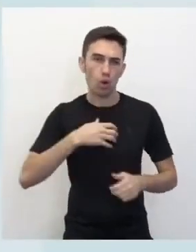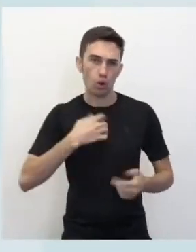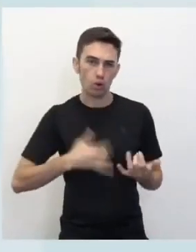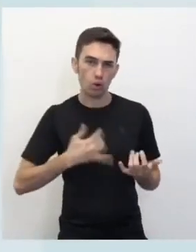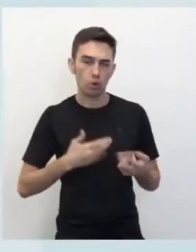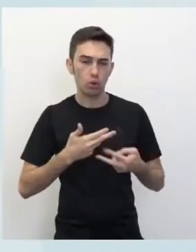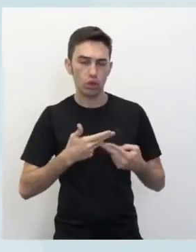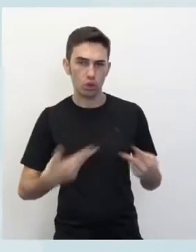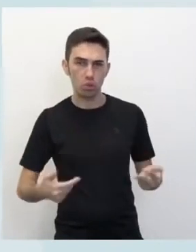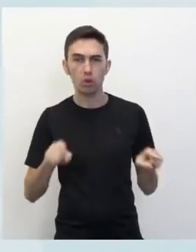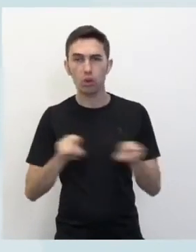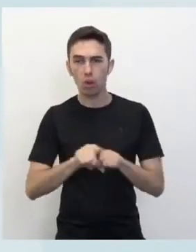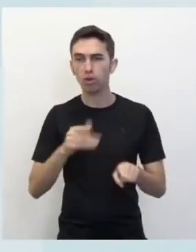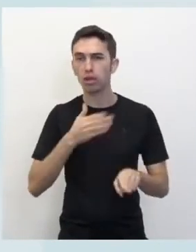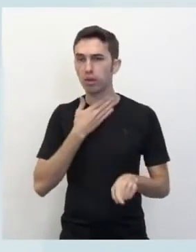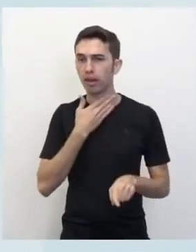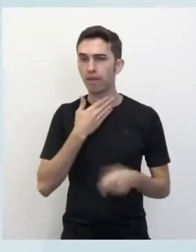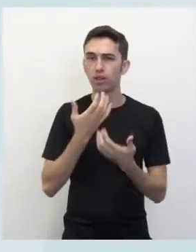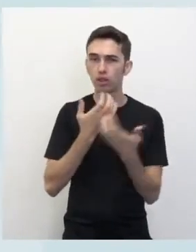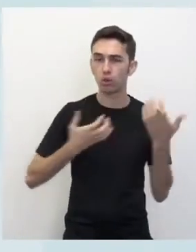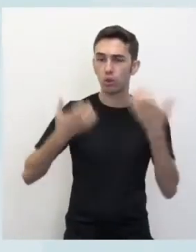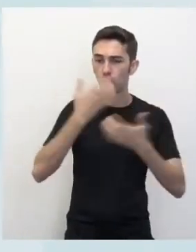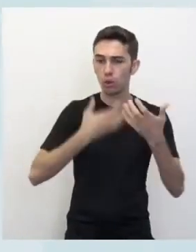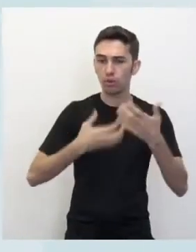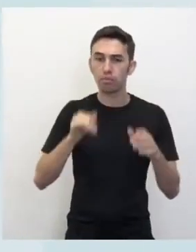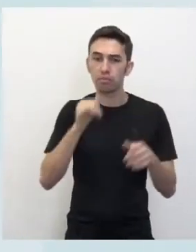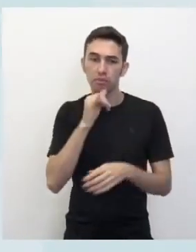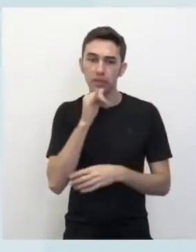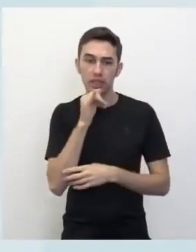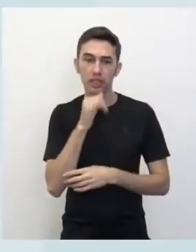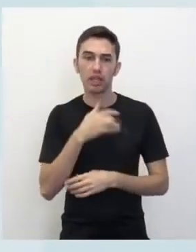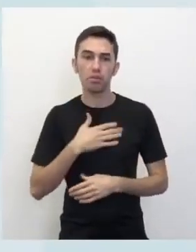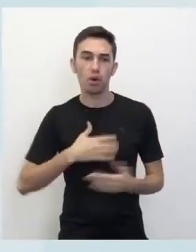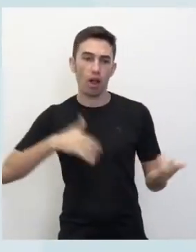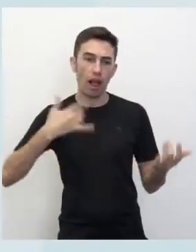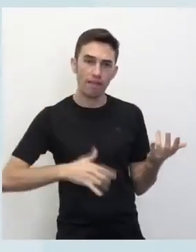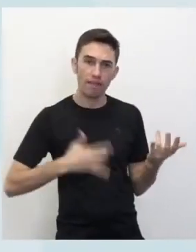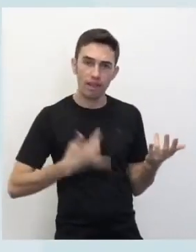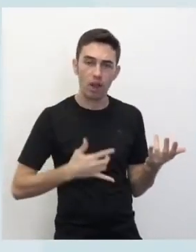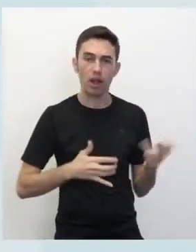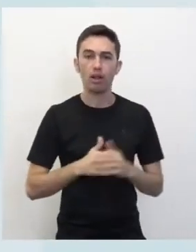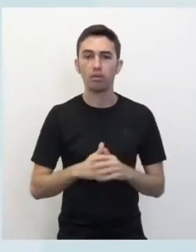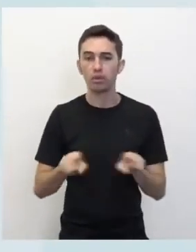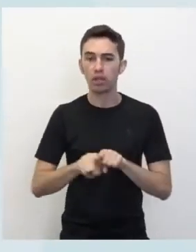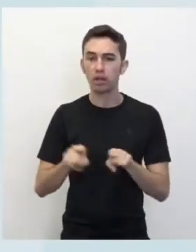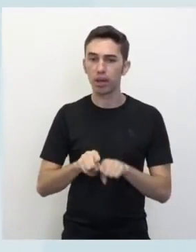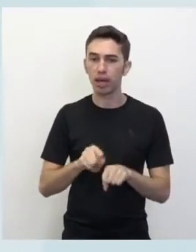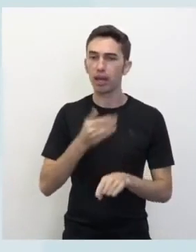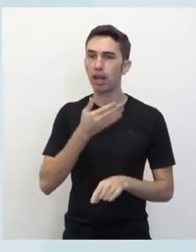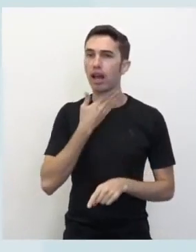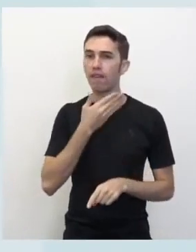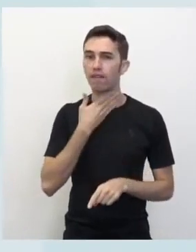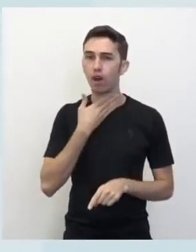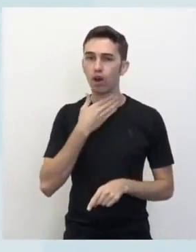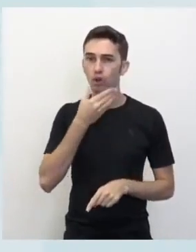de um cantor. Por exemplo, a guitarra do violão, o barítono do tenor. Cada objeto possui um timbre que é único, assim como